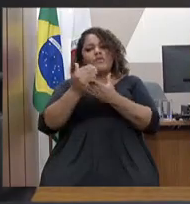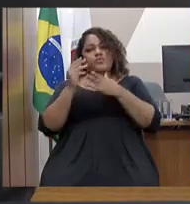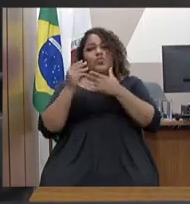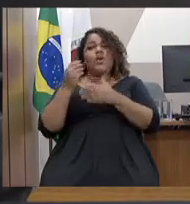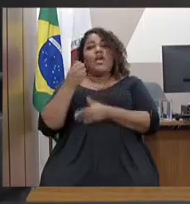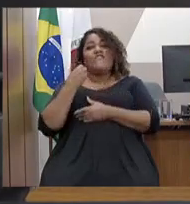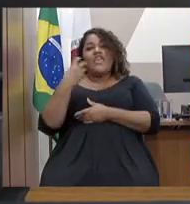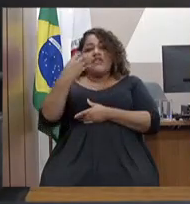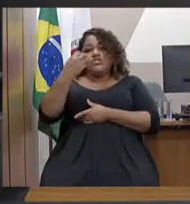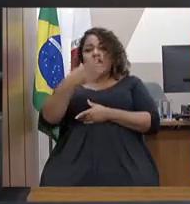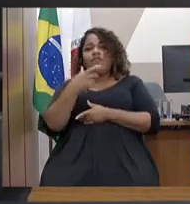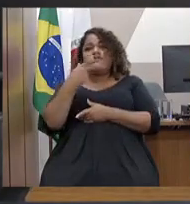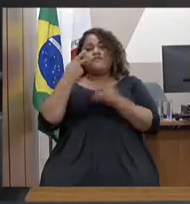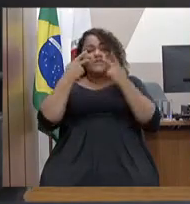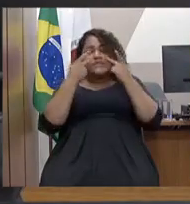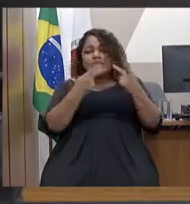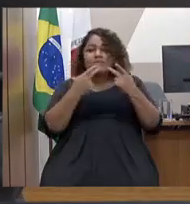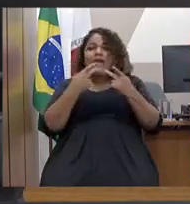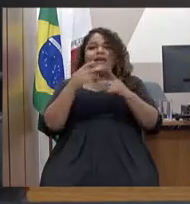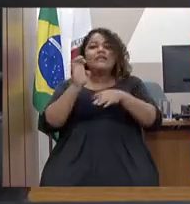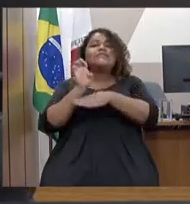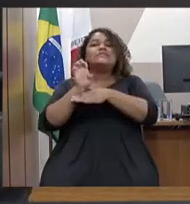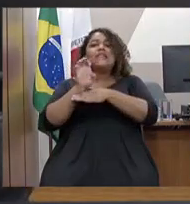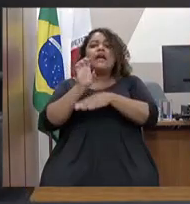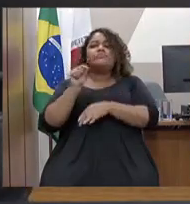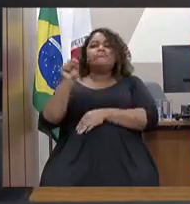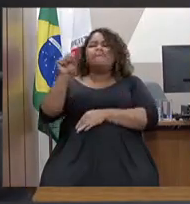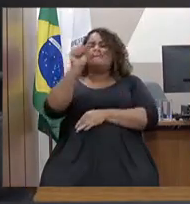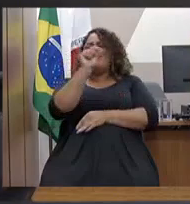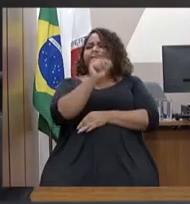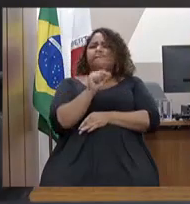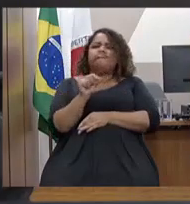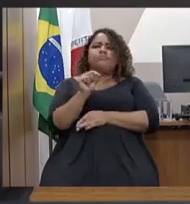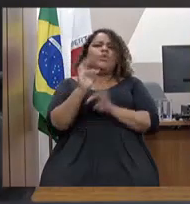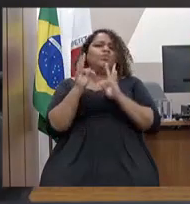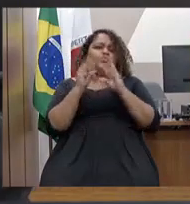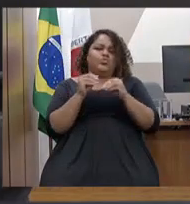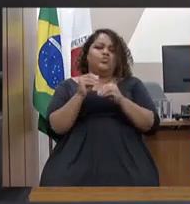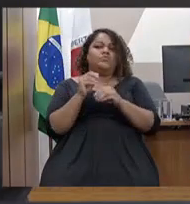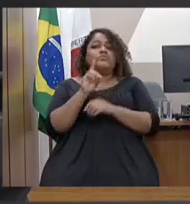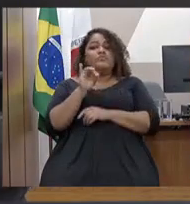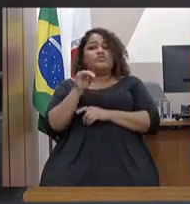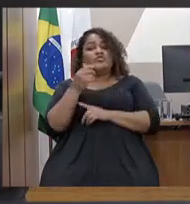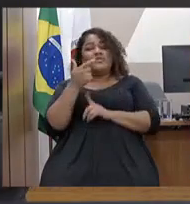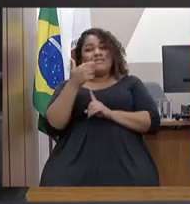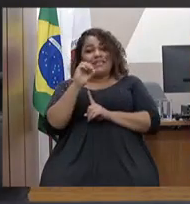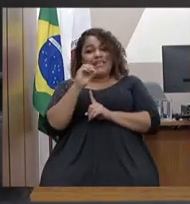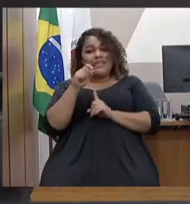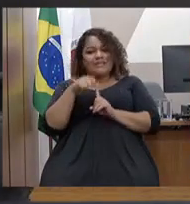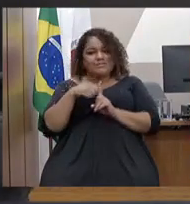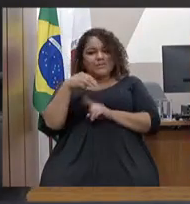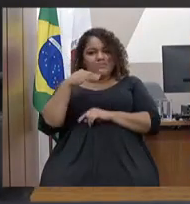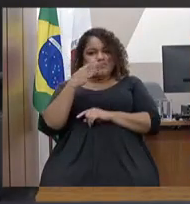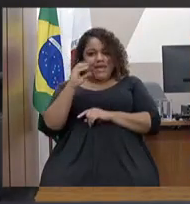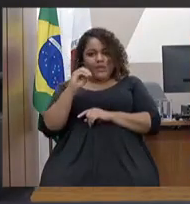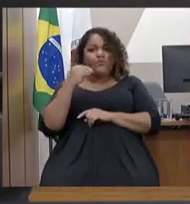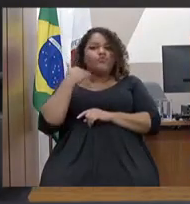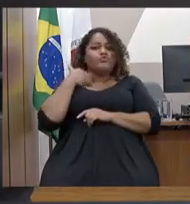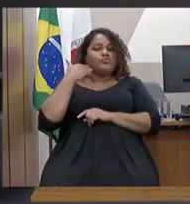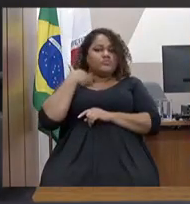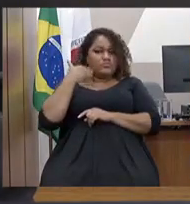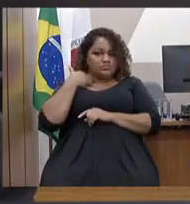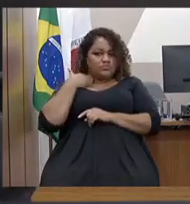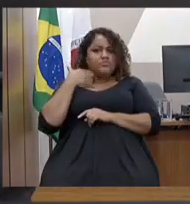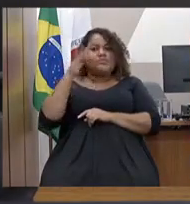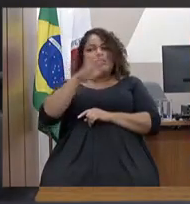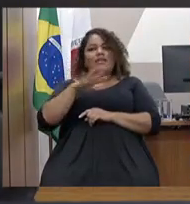de andada que eu vou fazer na Zona da Mata a partir do dia 10 de Maio então dia 10 de Maio eu tô em Juiz de Fora e vou correr A Zona da